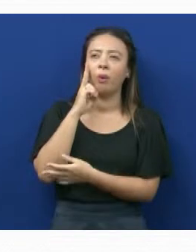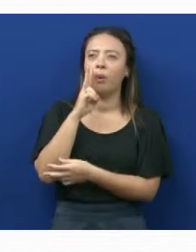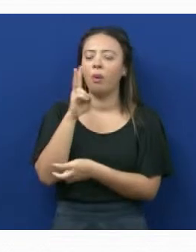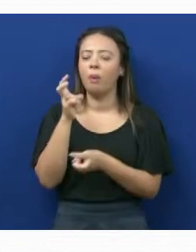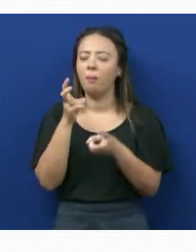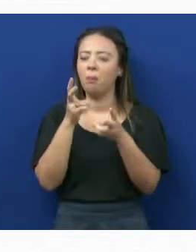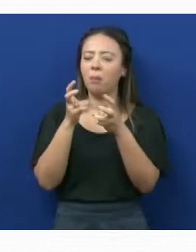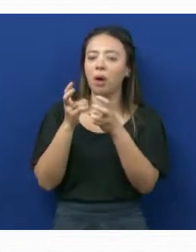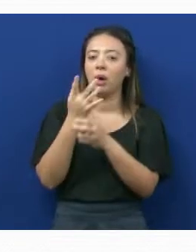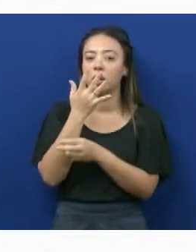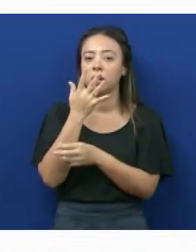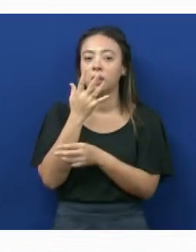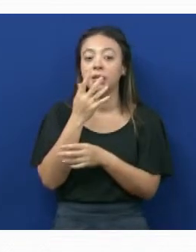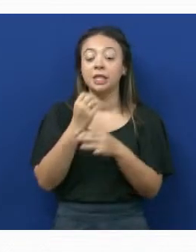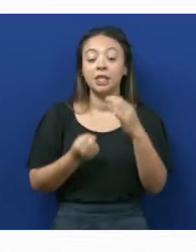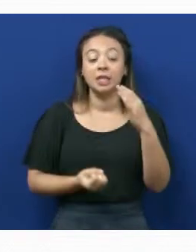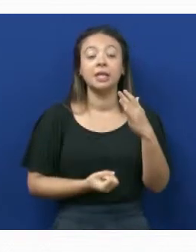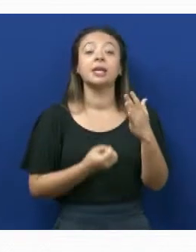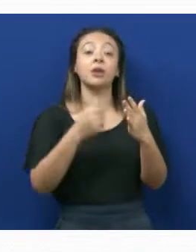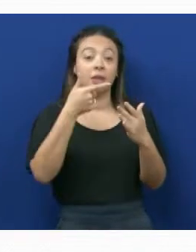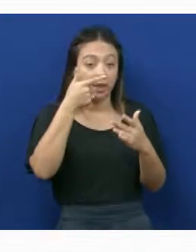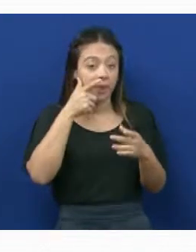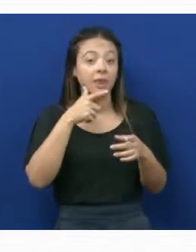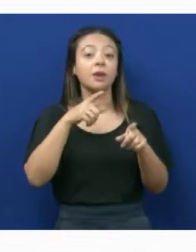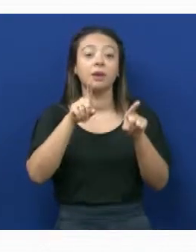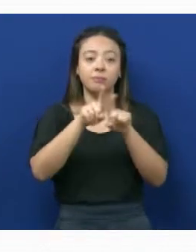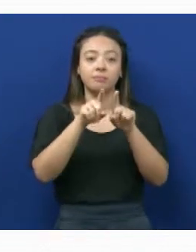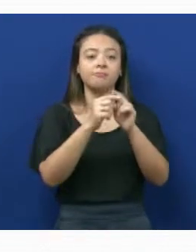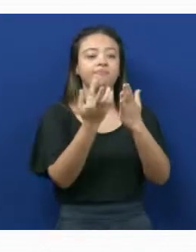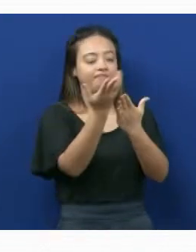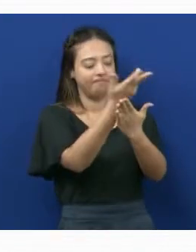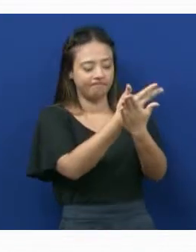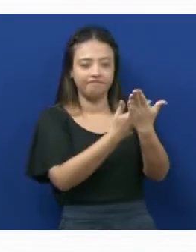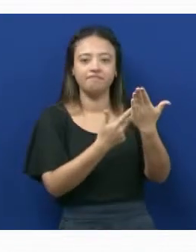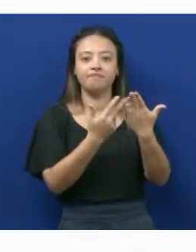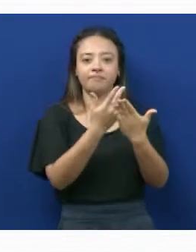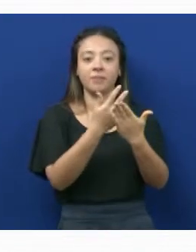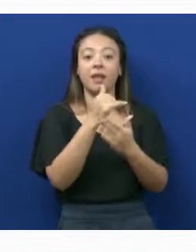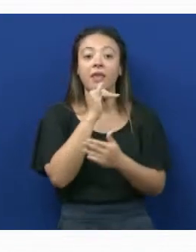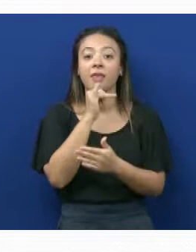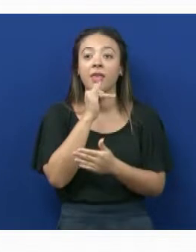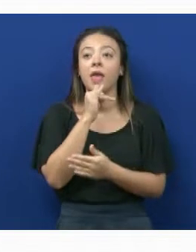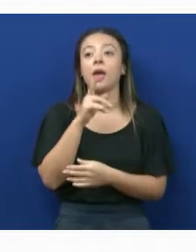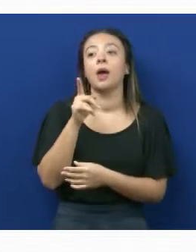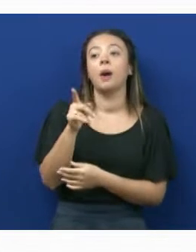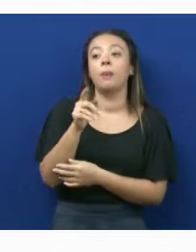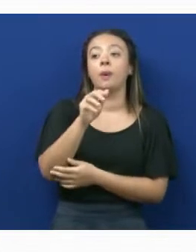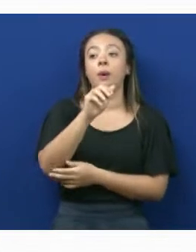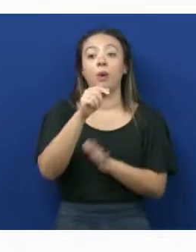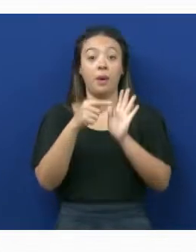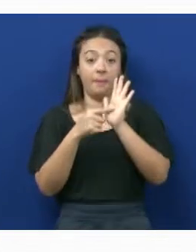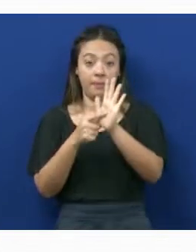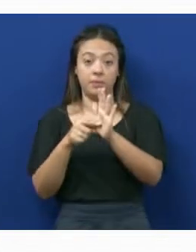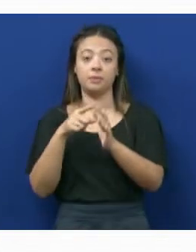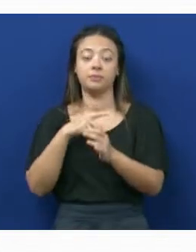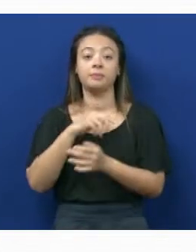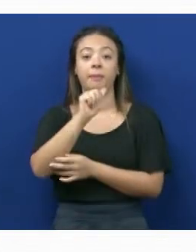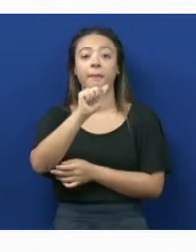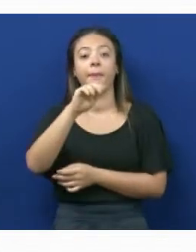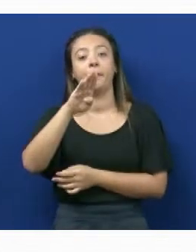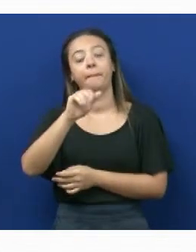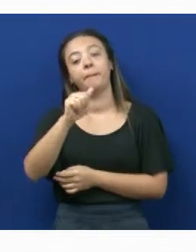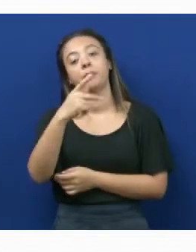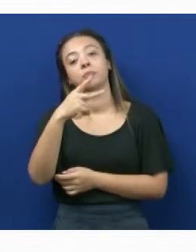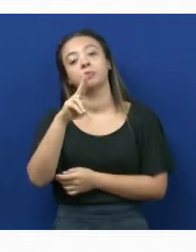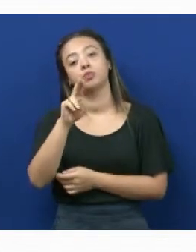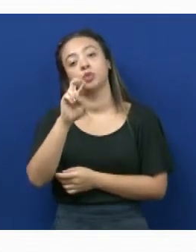para poder criar os seus quadros. Nós temos, por exemplo, o quadro do Abaporu, da Tarsila do Amaral, que eu também coloquei aí. Quais